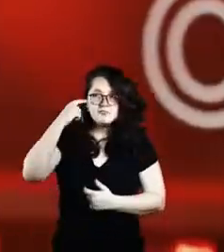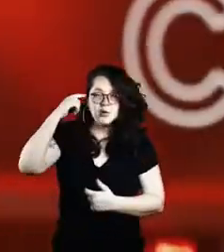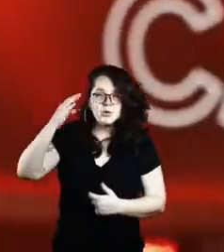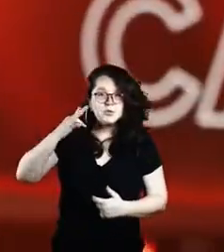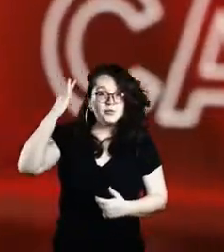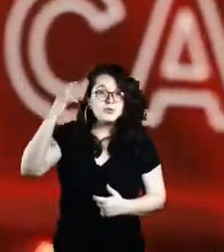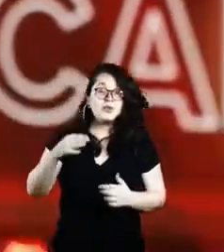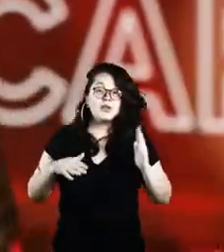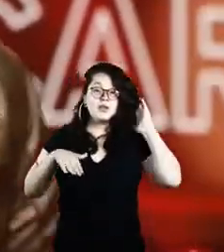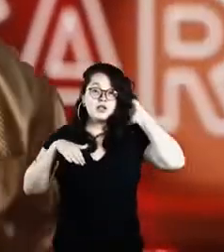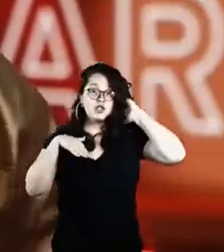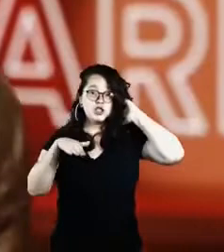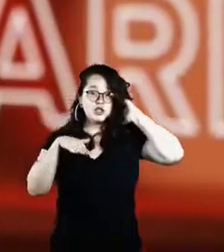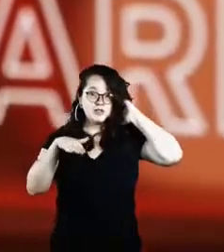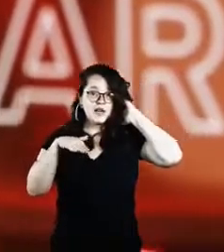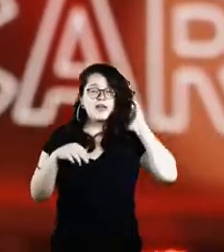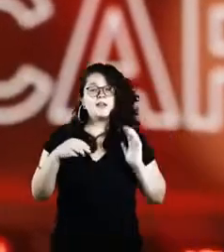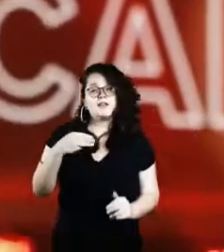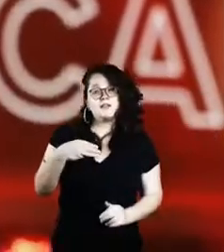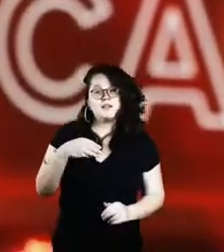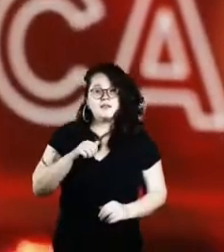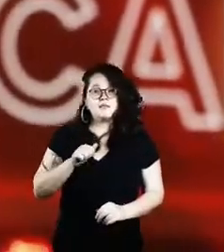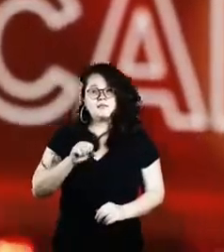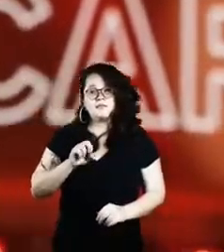DJ Grandmaster Duda.